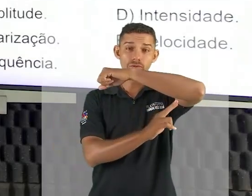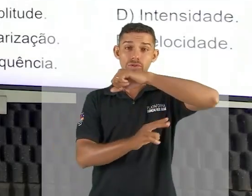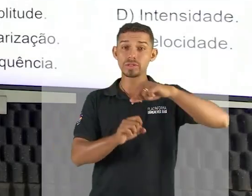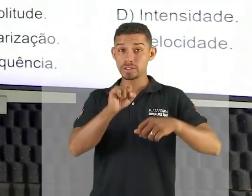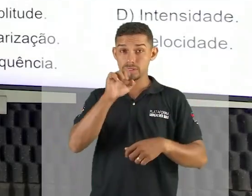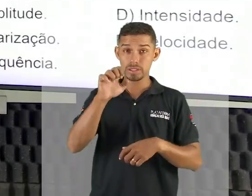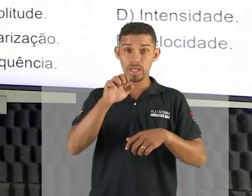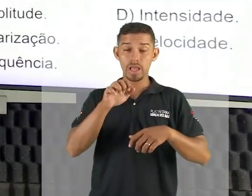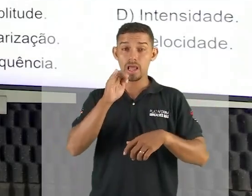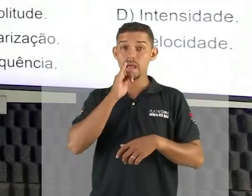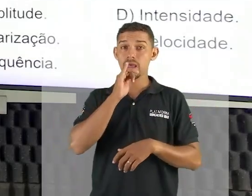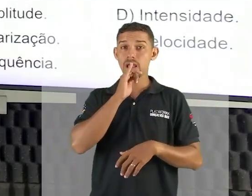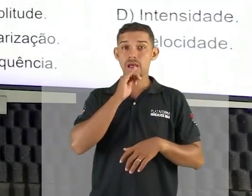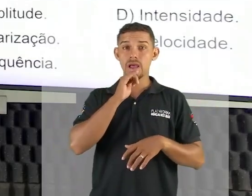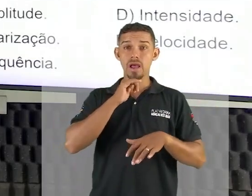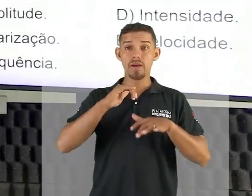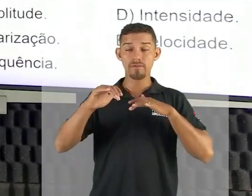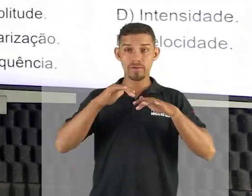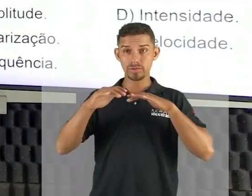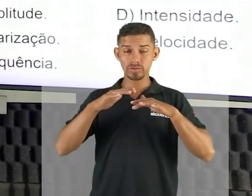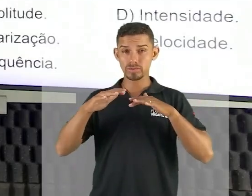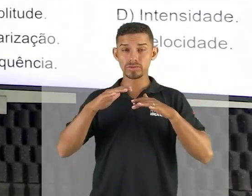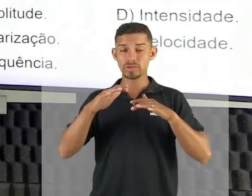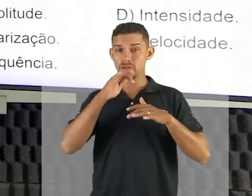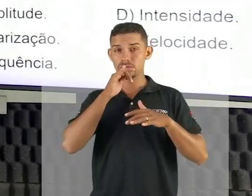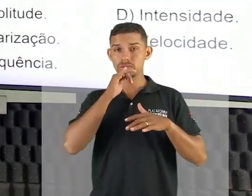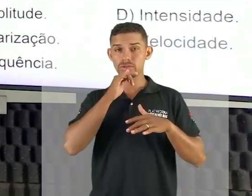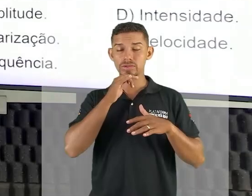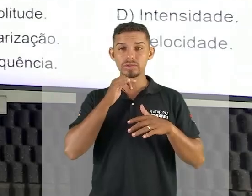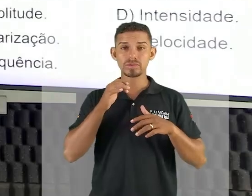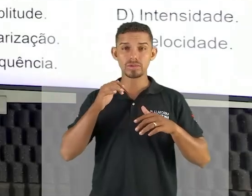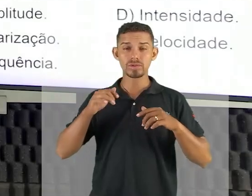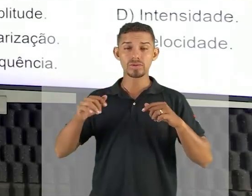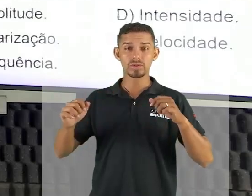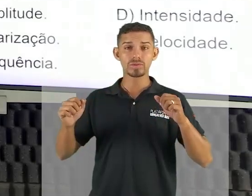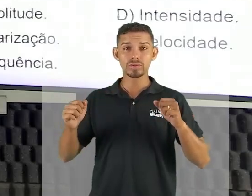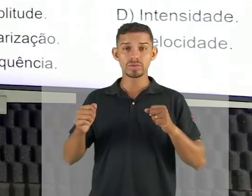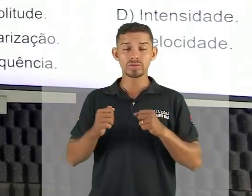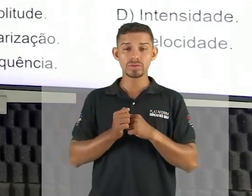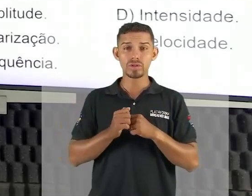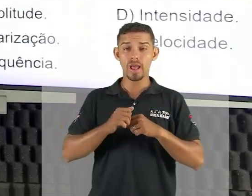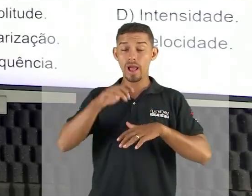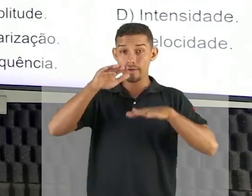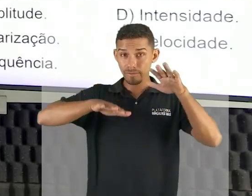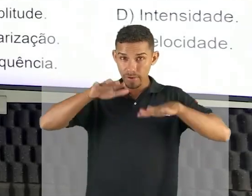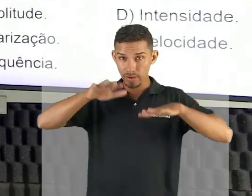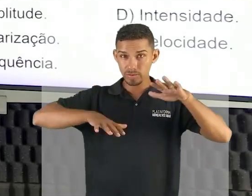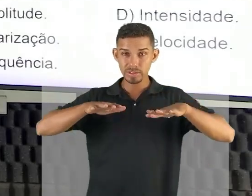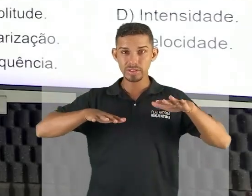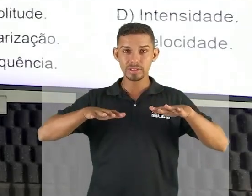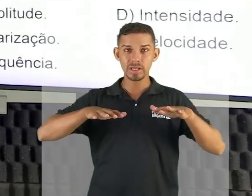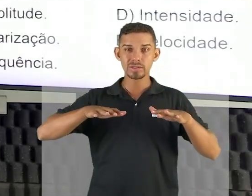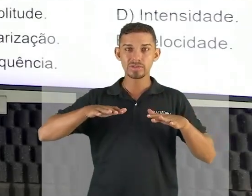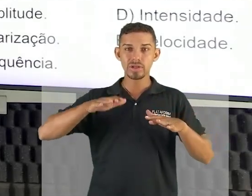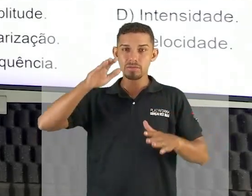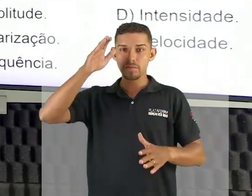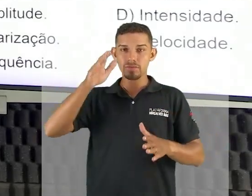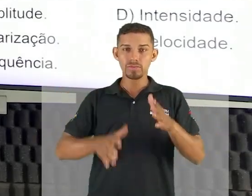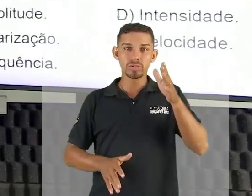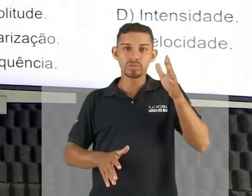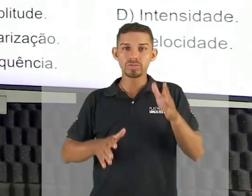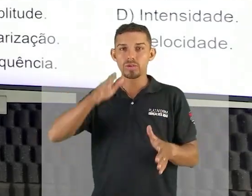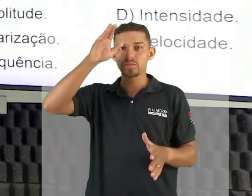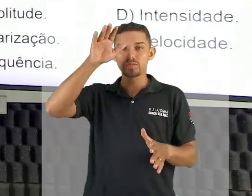se a frequência de vibração da Marcha coincidir com a a a frequência da Marcha coincidir com a